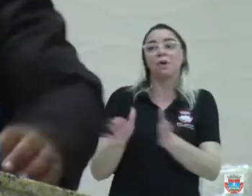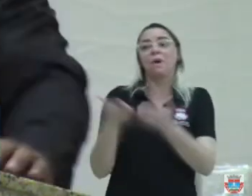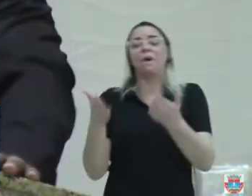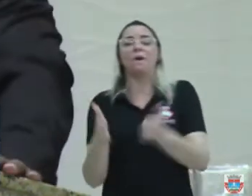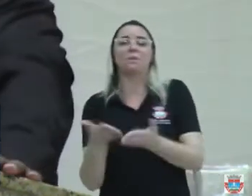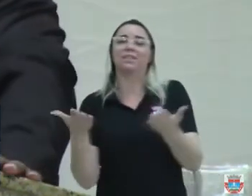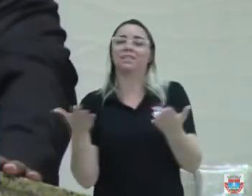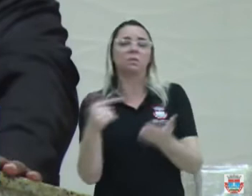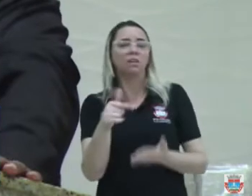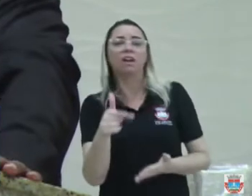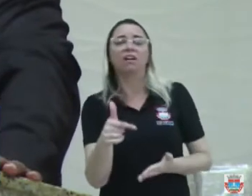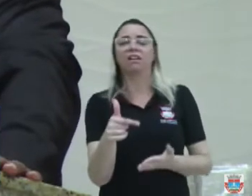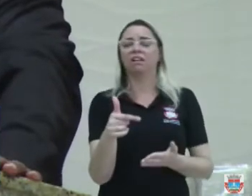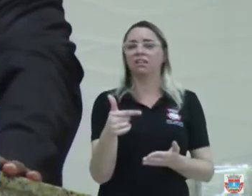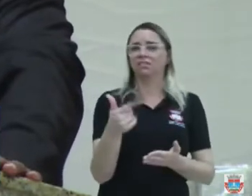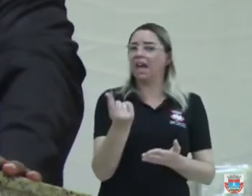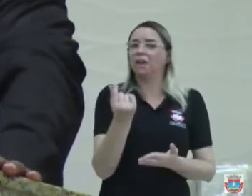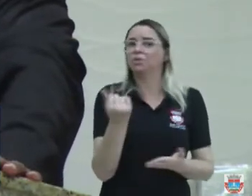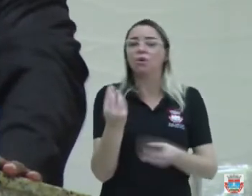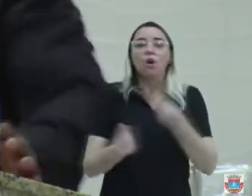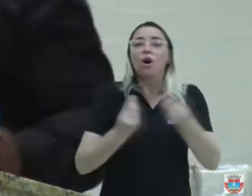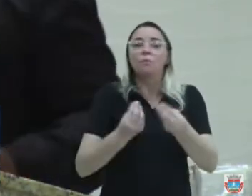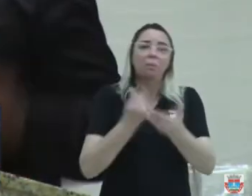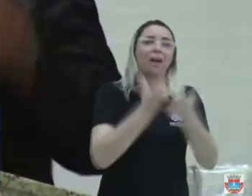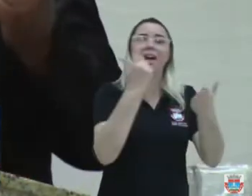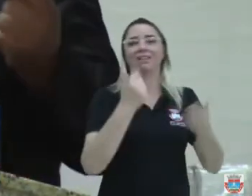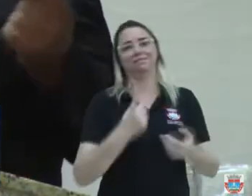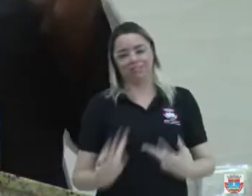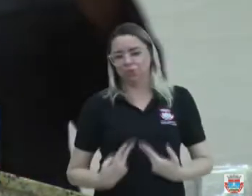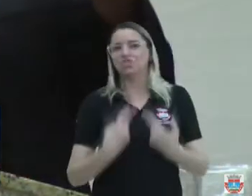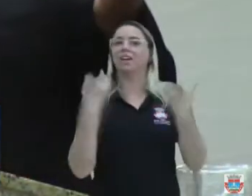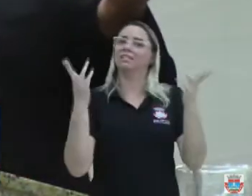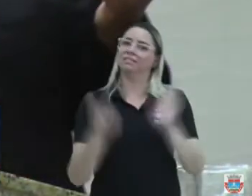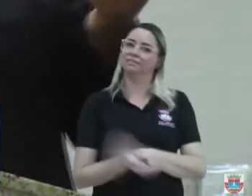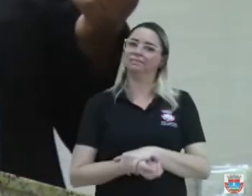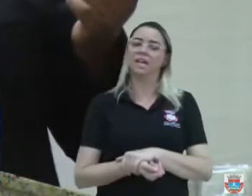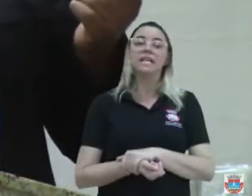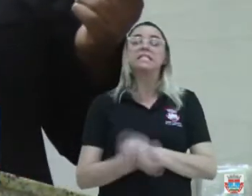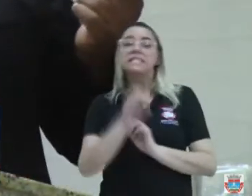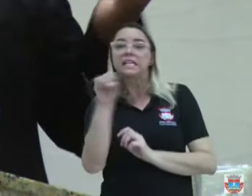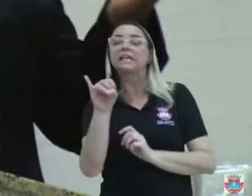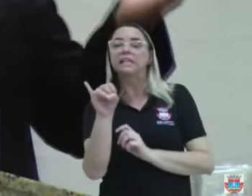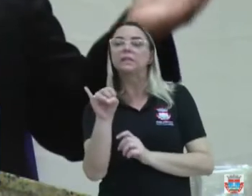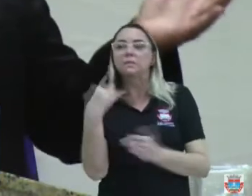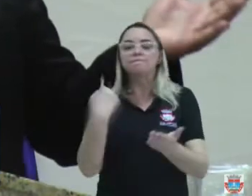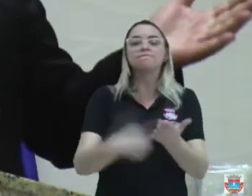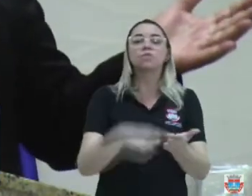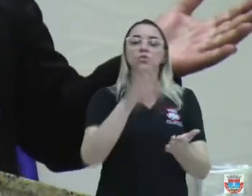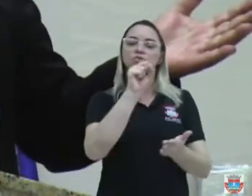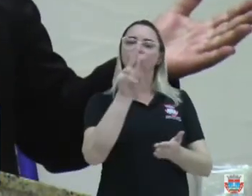dinheiro para pagar uma cirurgia. Quando você bota uma marcação pelo SUS, tem que estar